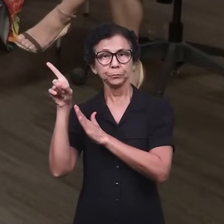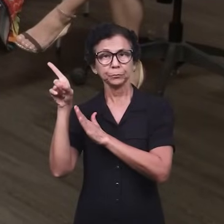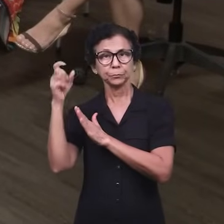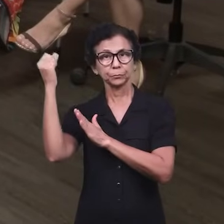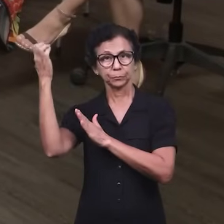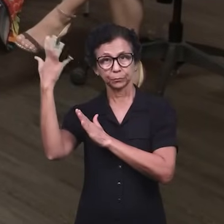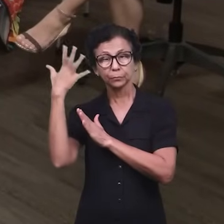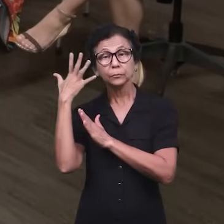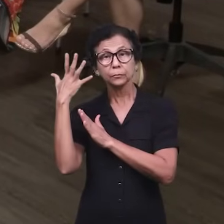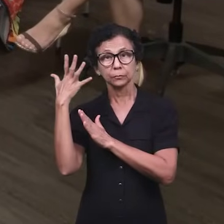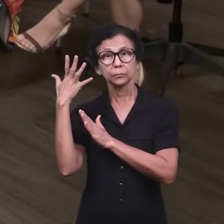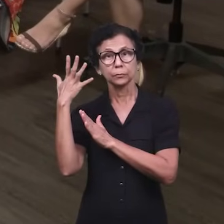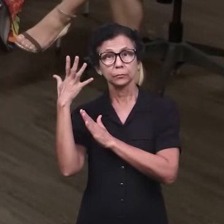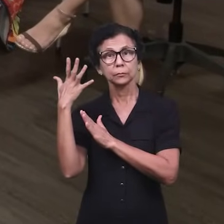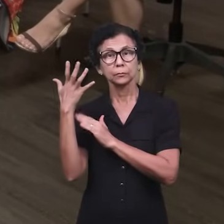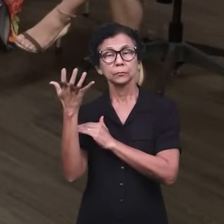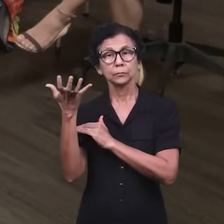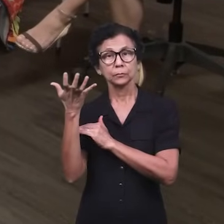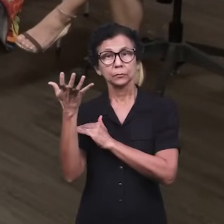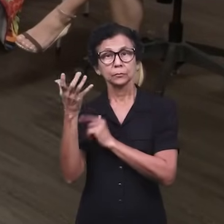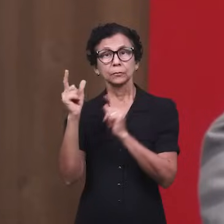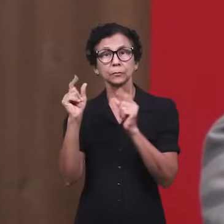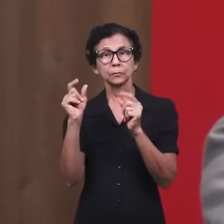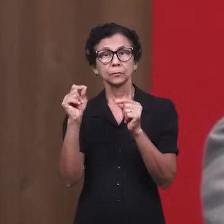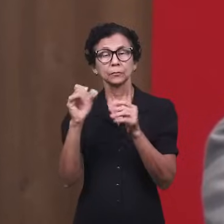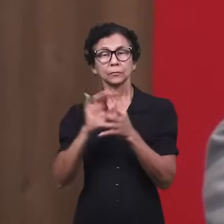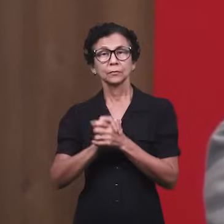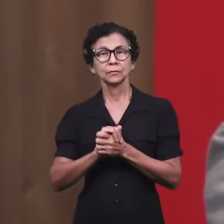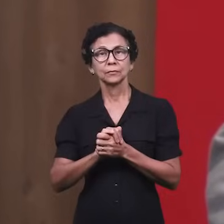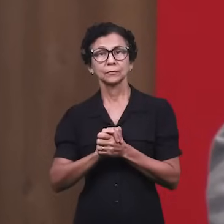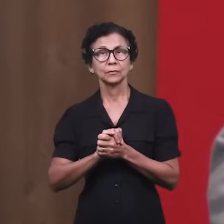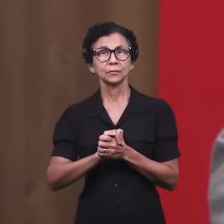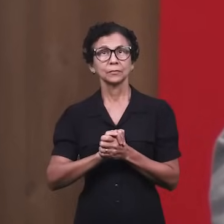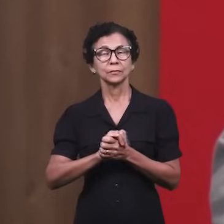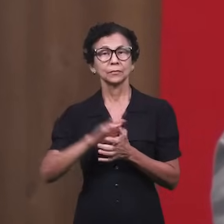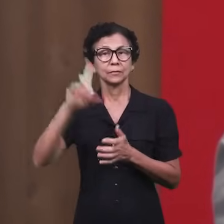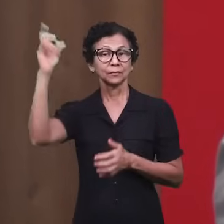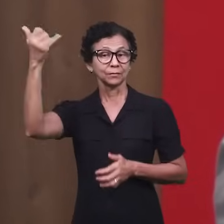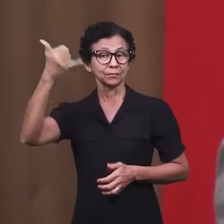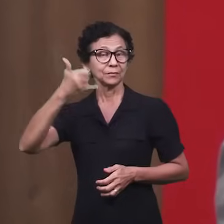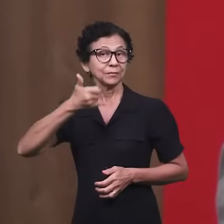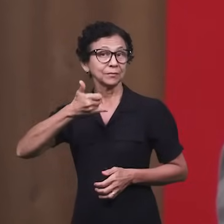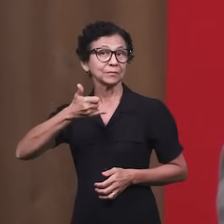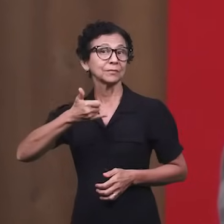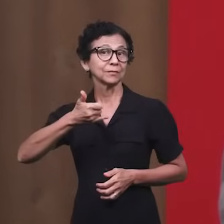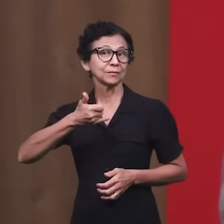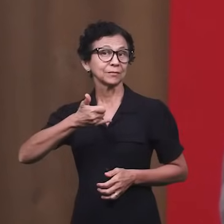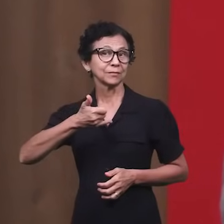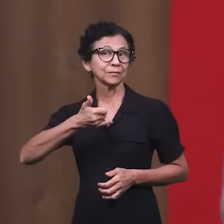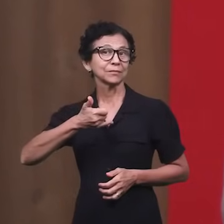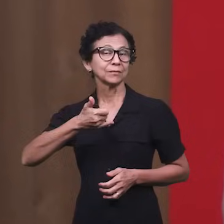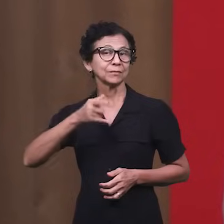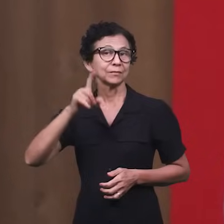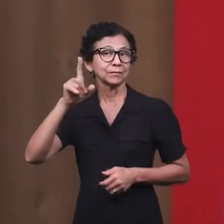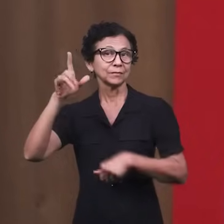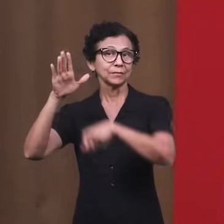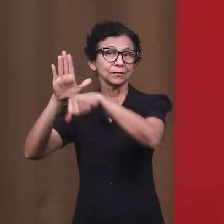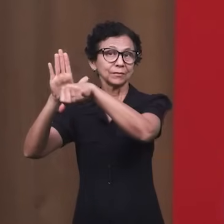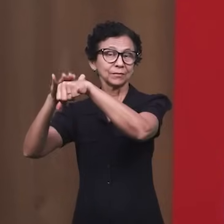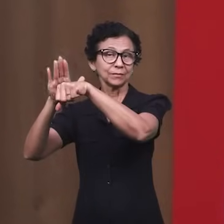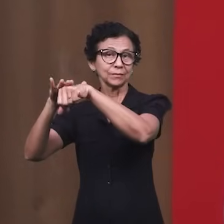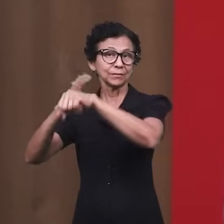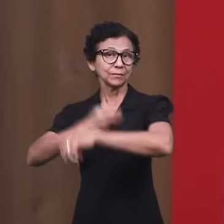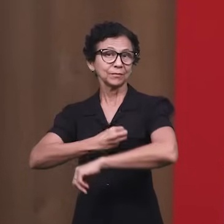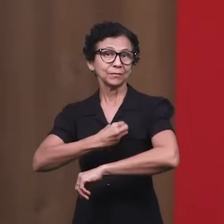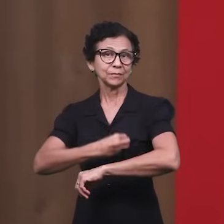palavra viva isso porque nós queremos ouvir uma palavra da boca de Deus então a palavra viva Amém